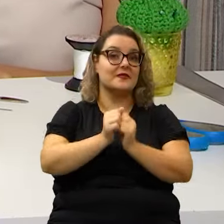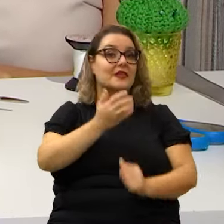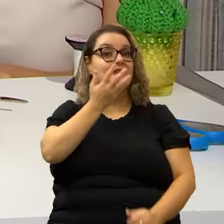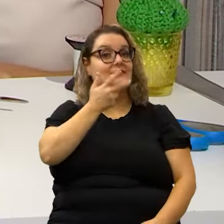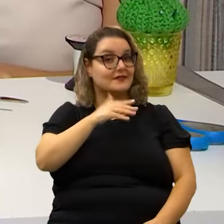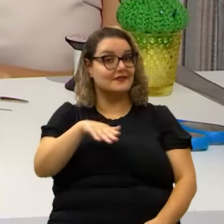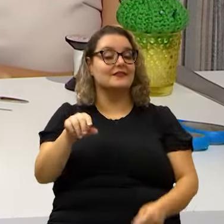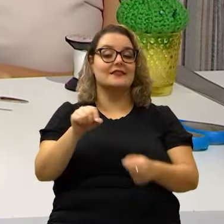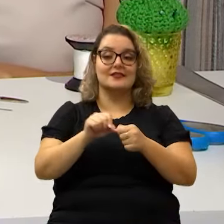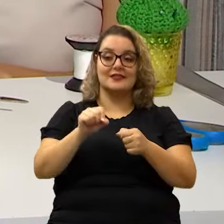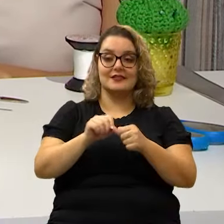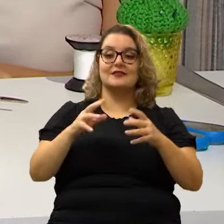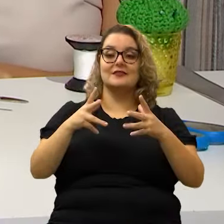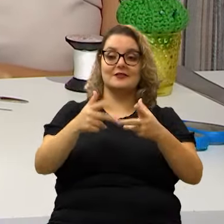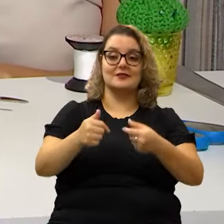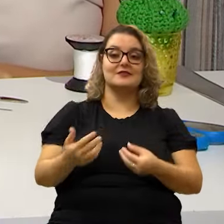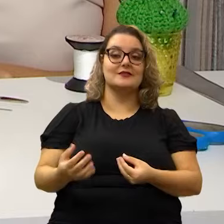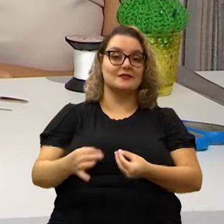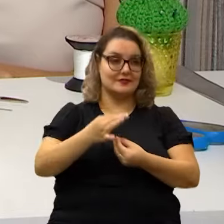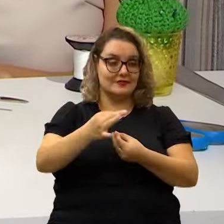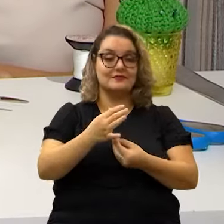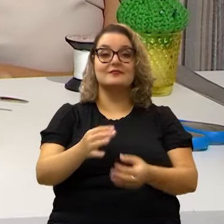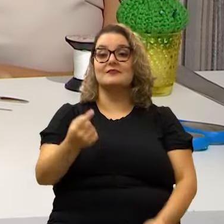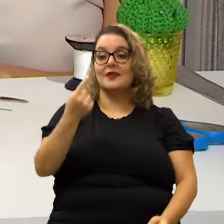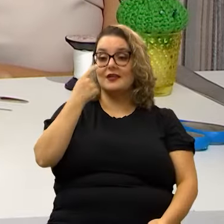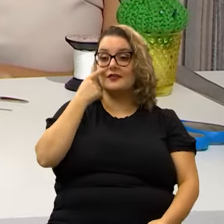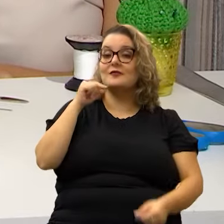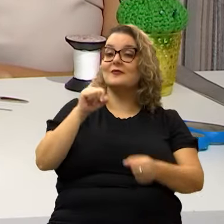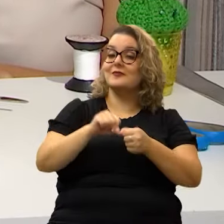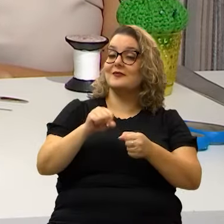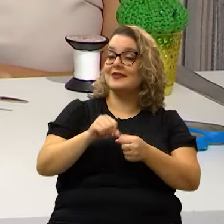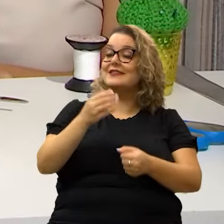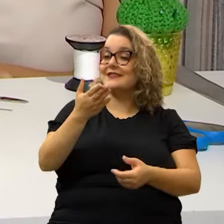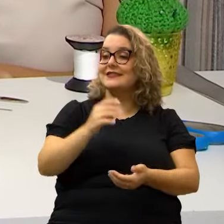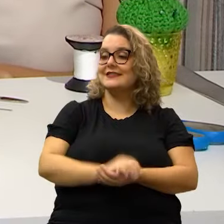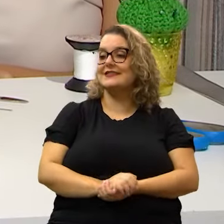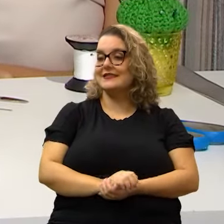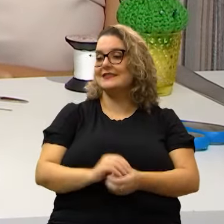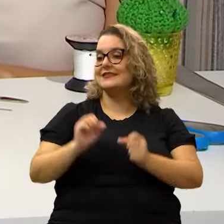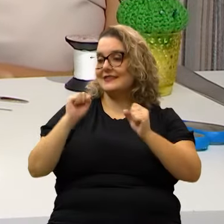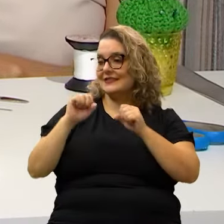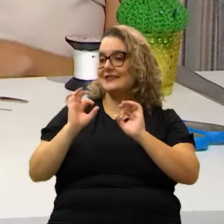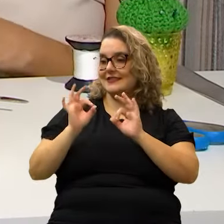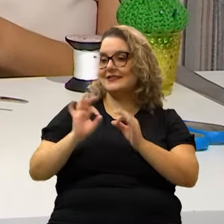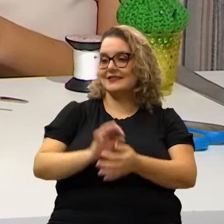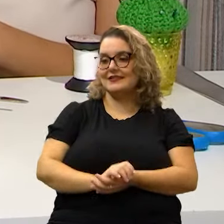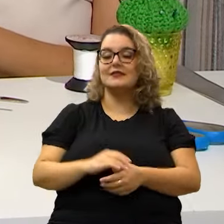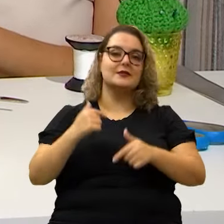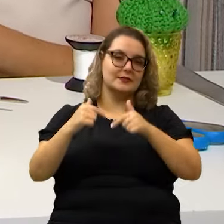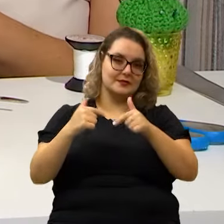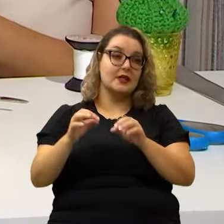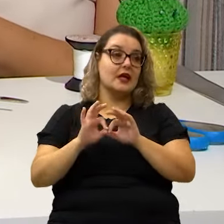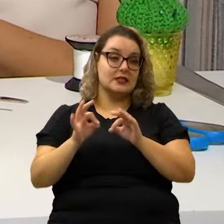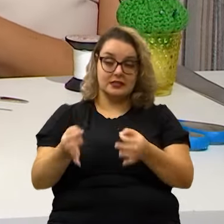garotada e fazer todo o artesanato assistindo Faça Você Mesmo. Exatamente, é um trabalho que é simples, né?